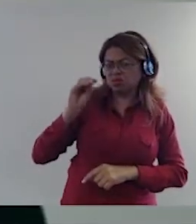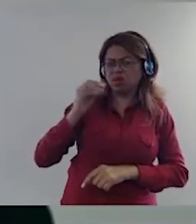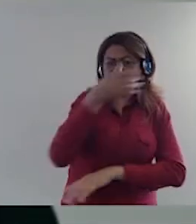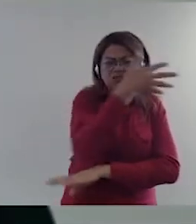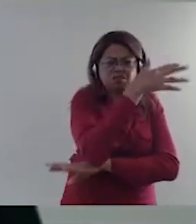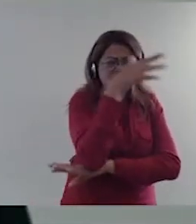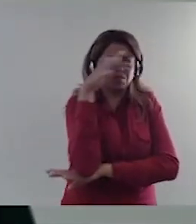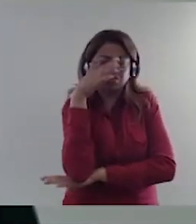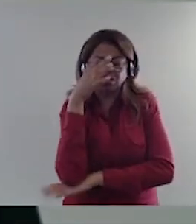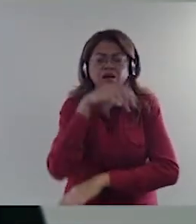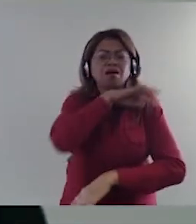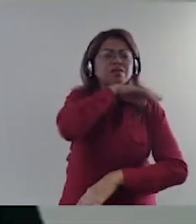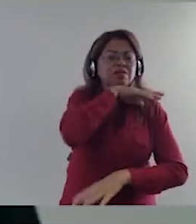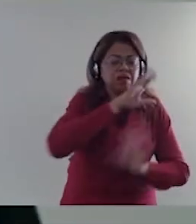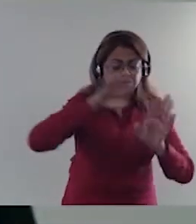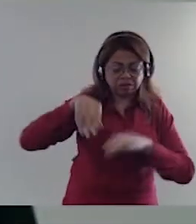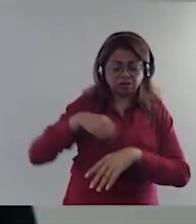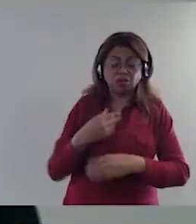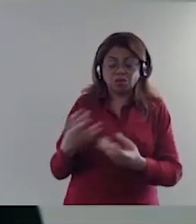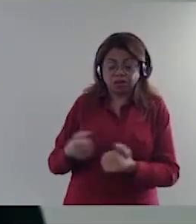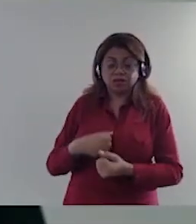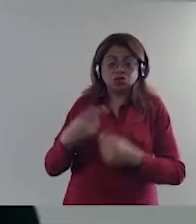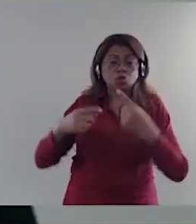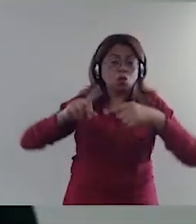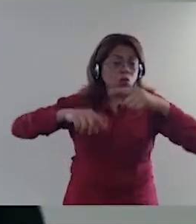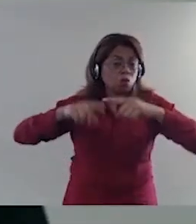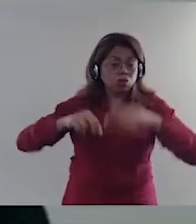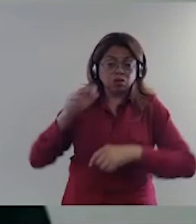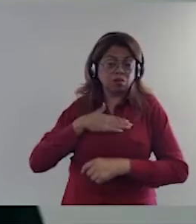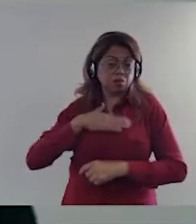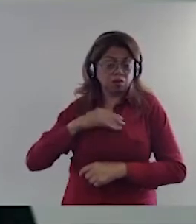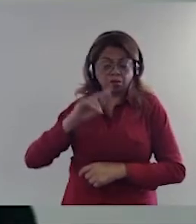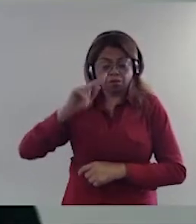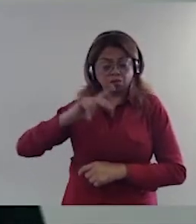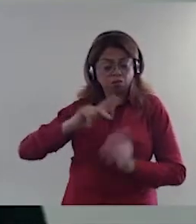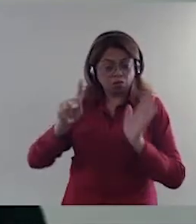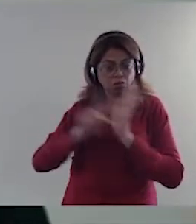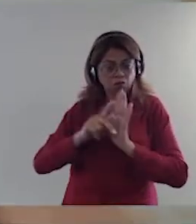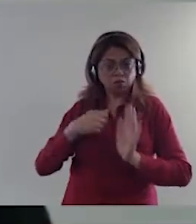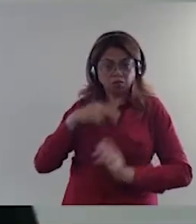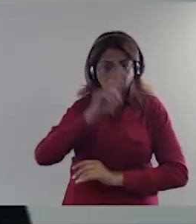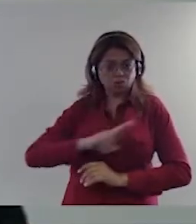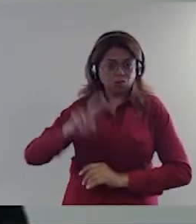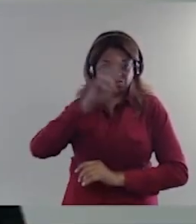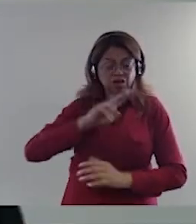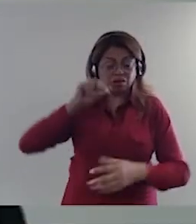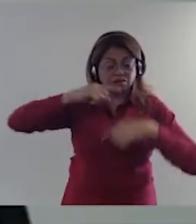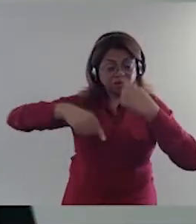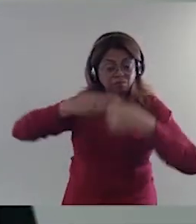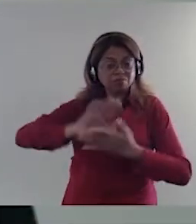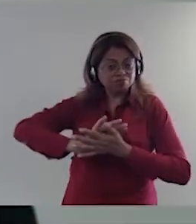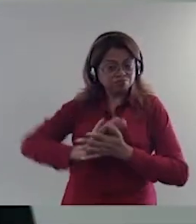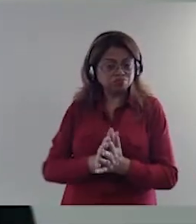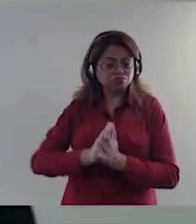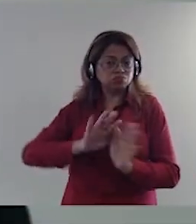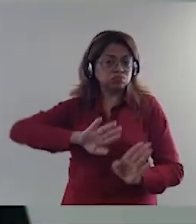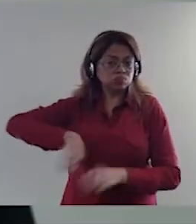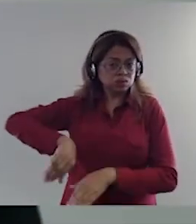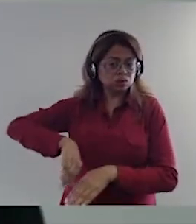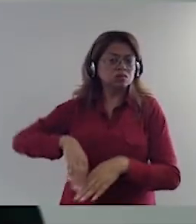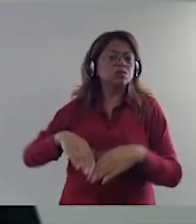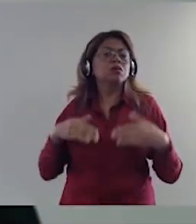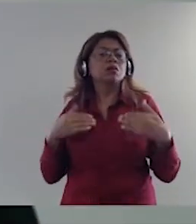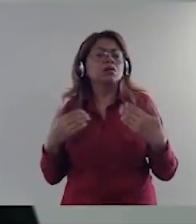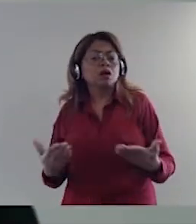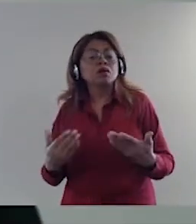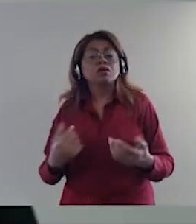como objeto de uso, de desgaste, de exploração, como ser hostil. E